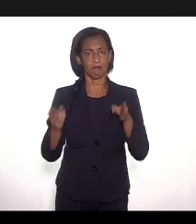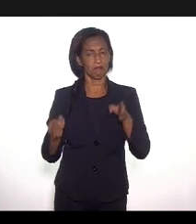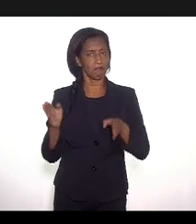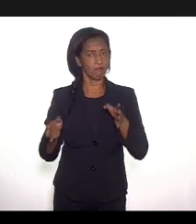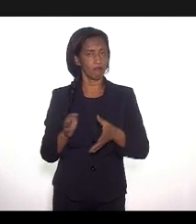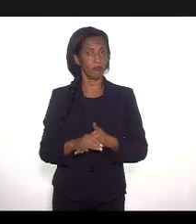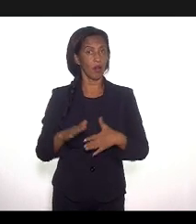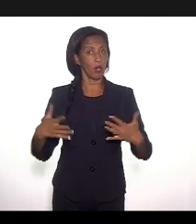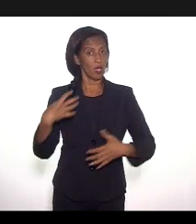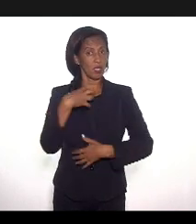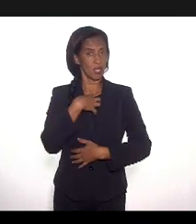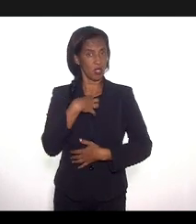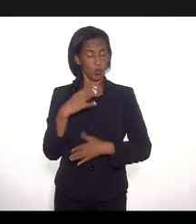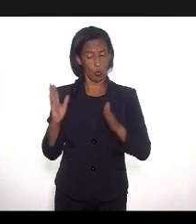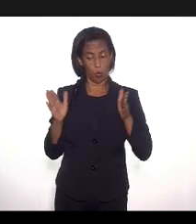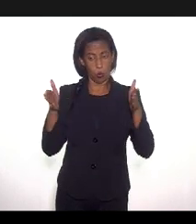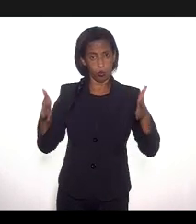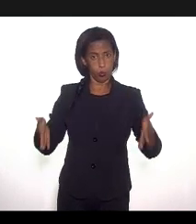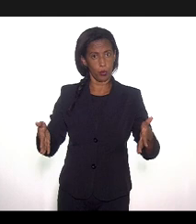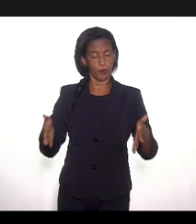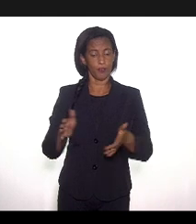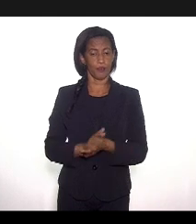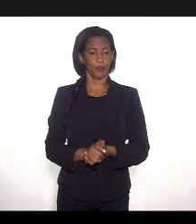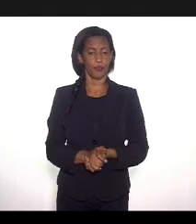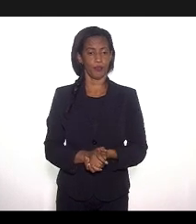nesse sentido, a